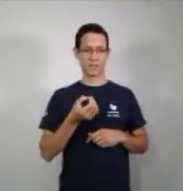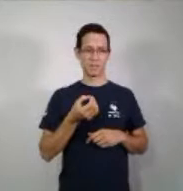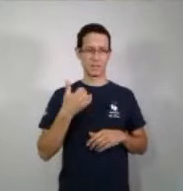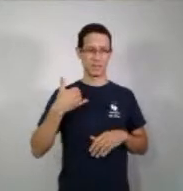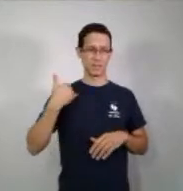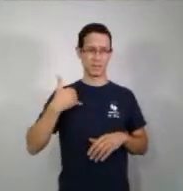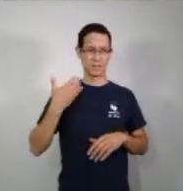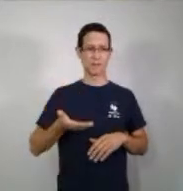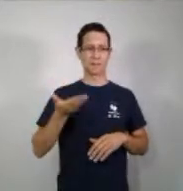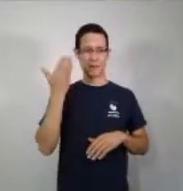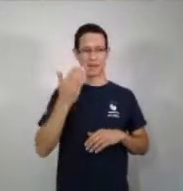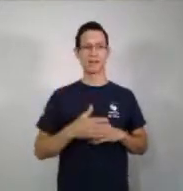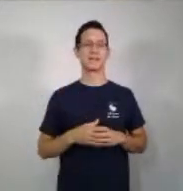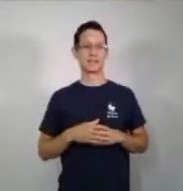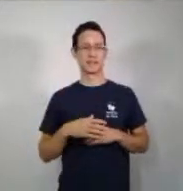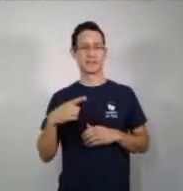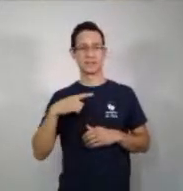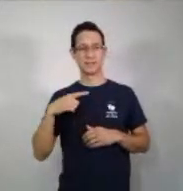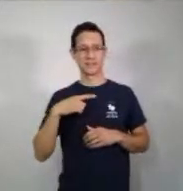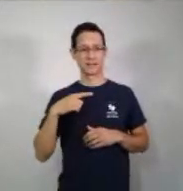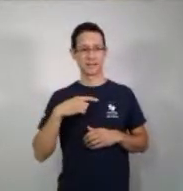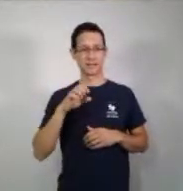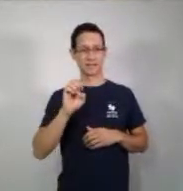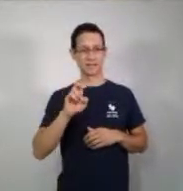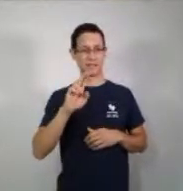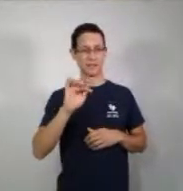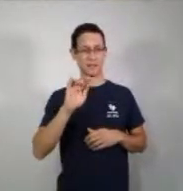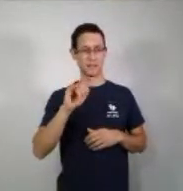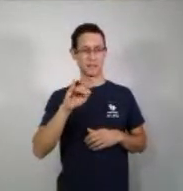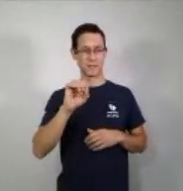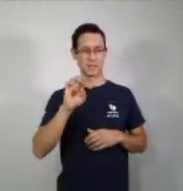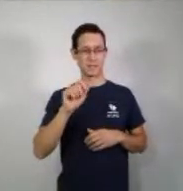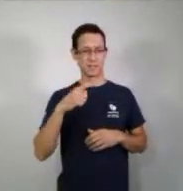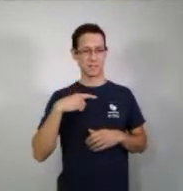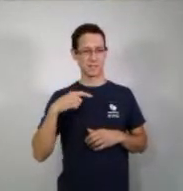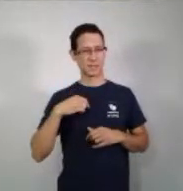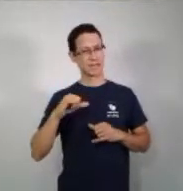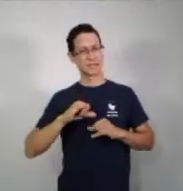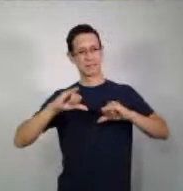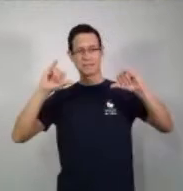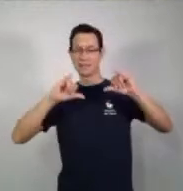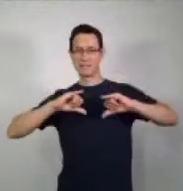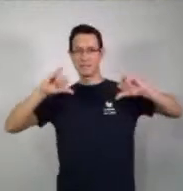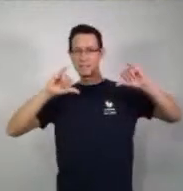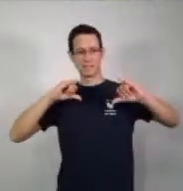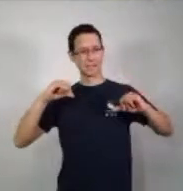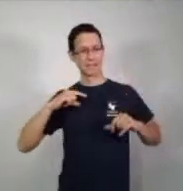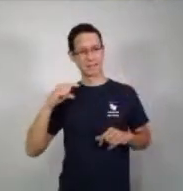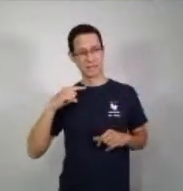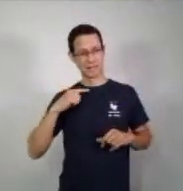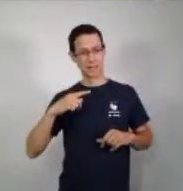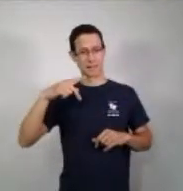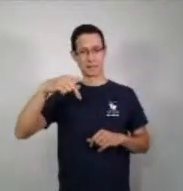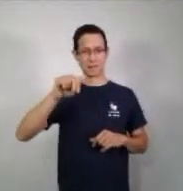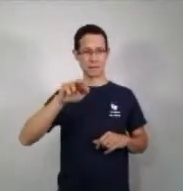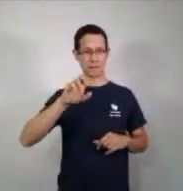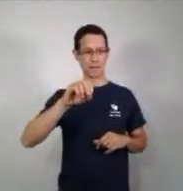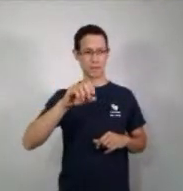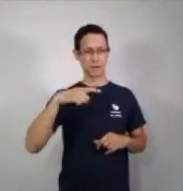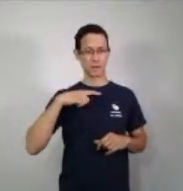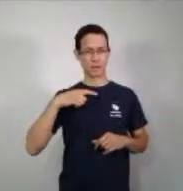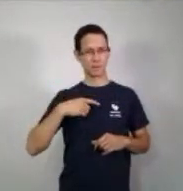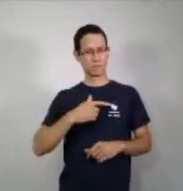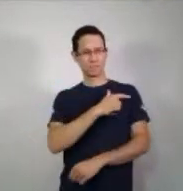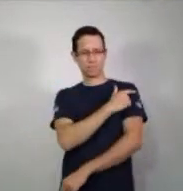velho, era ufanista, foi acusado de fazer propaganda com o Brasil, País do Futuro, enquanto o Paulo Rony tinha uma visão muito mais